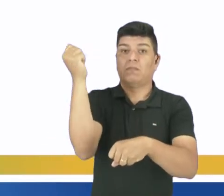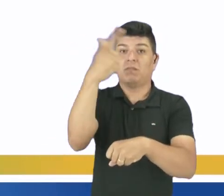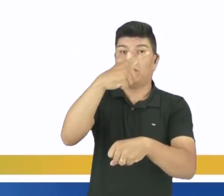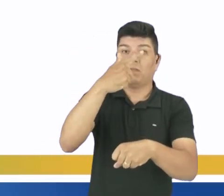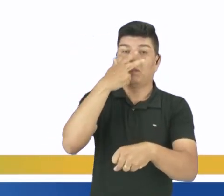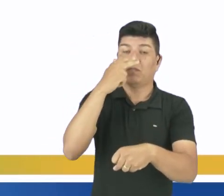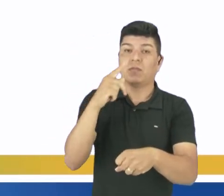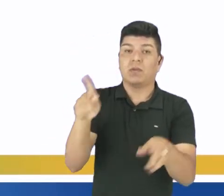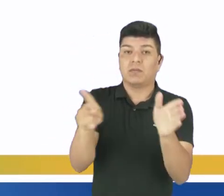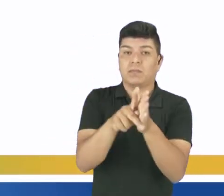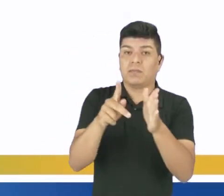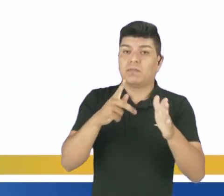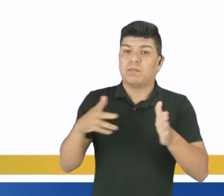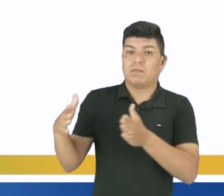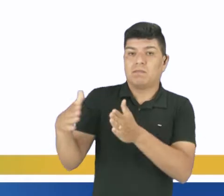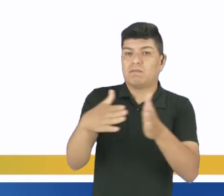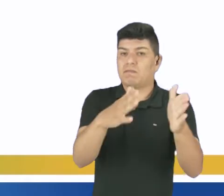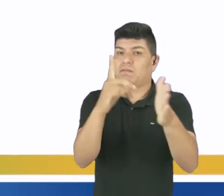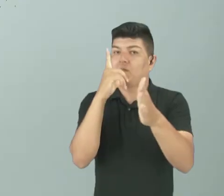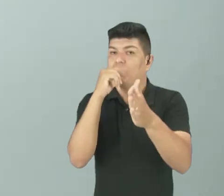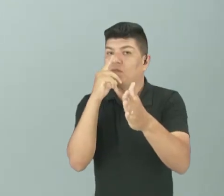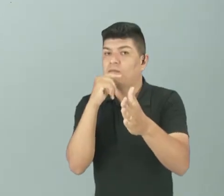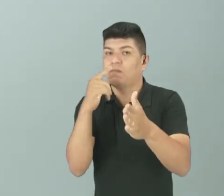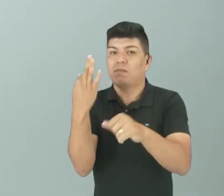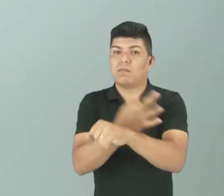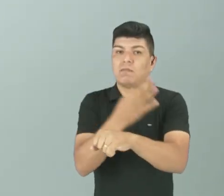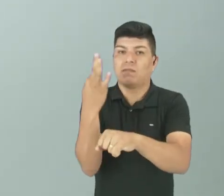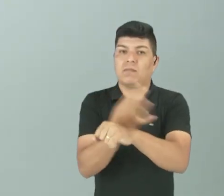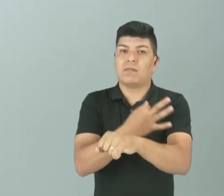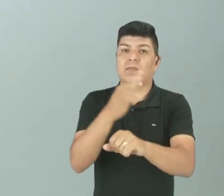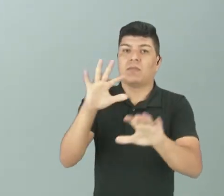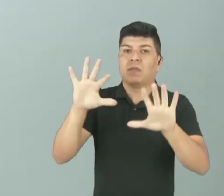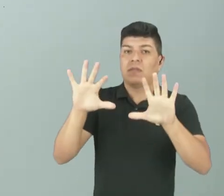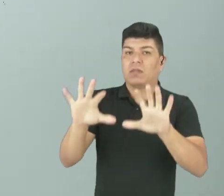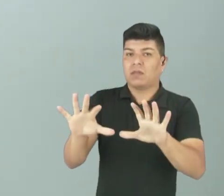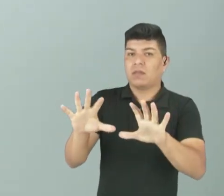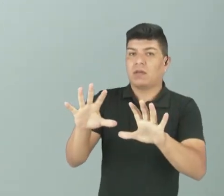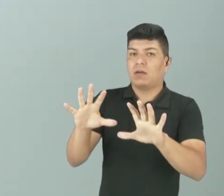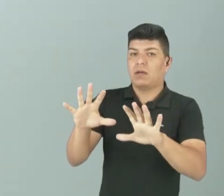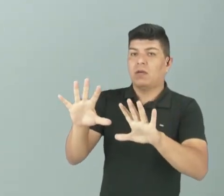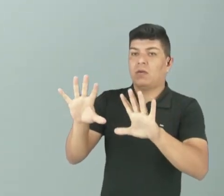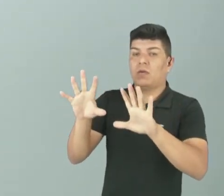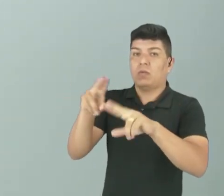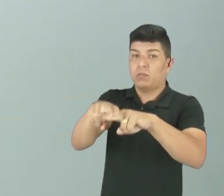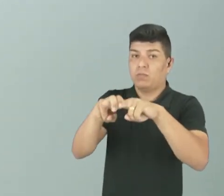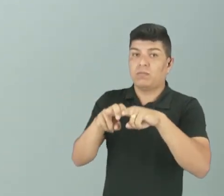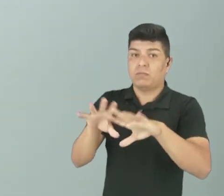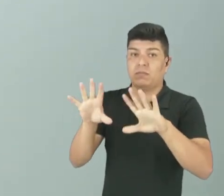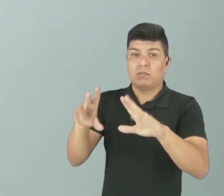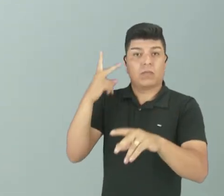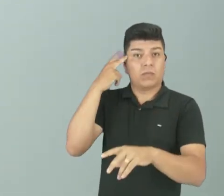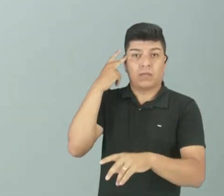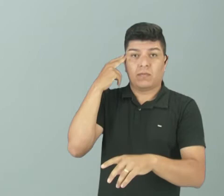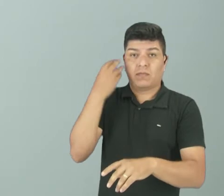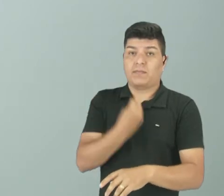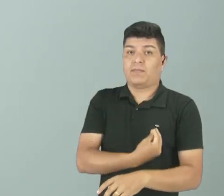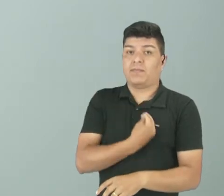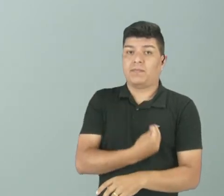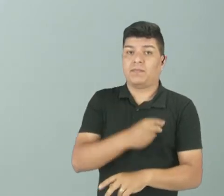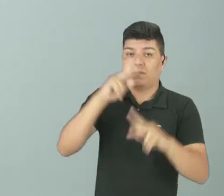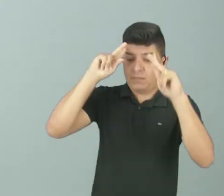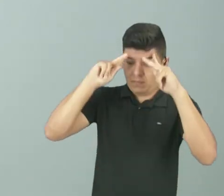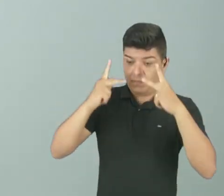próprias bacias hidrográficas são capazes digamos assim, de reagir para isso, que naturalmente, sem a presença do